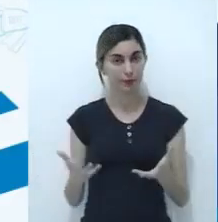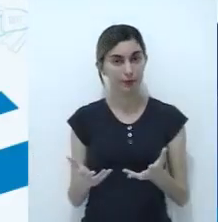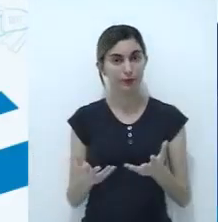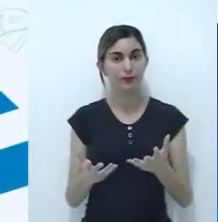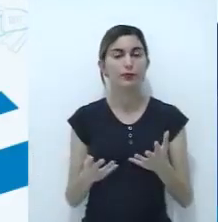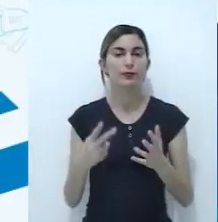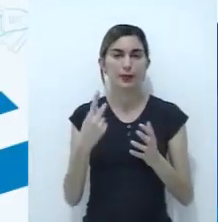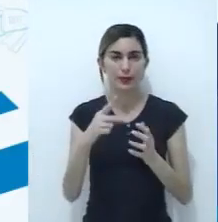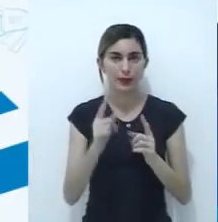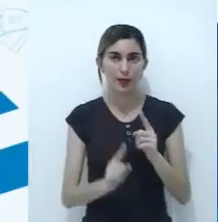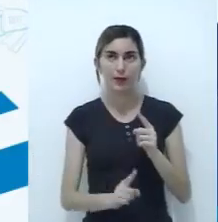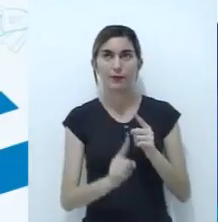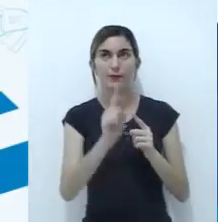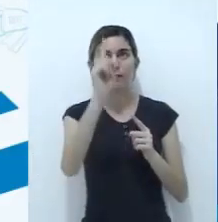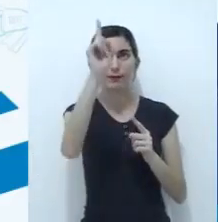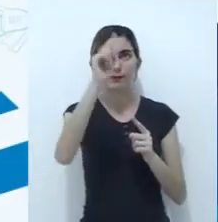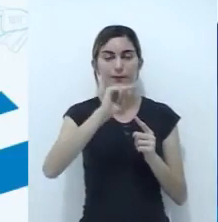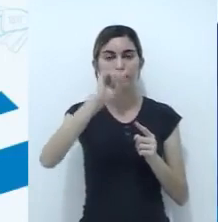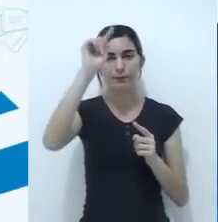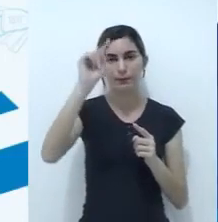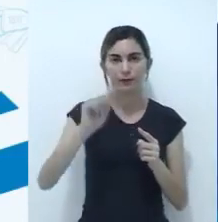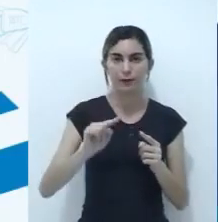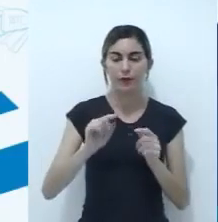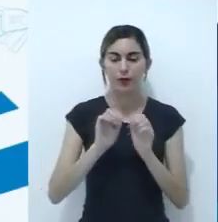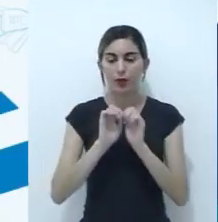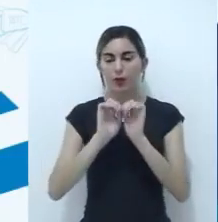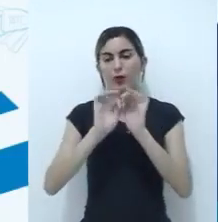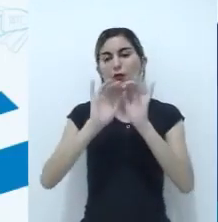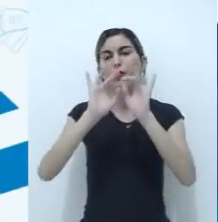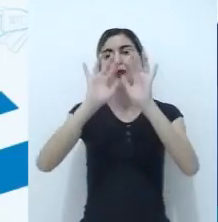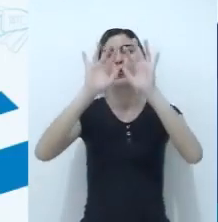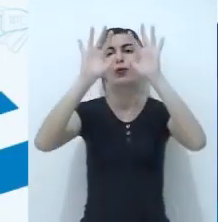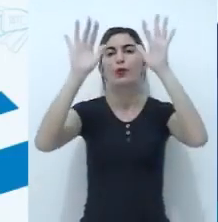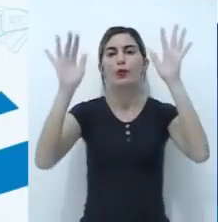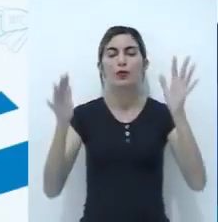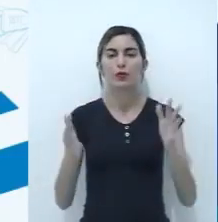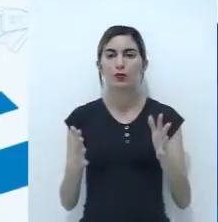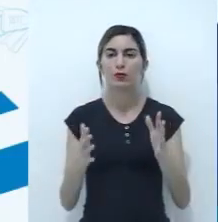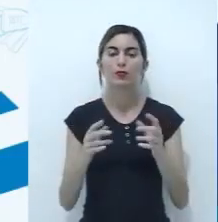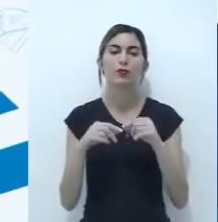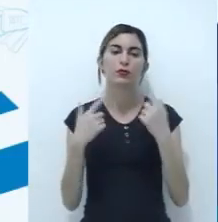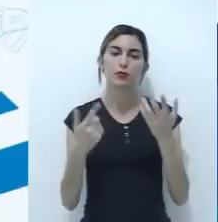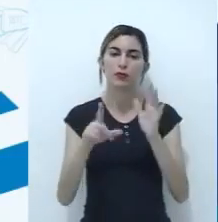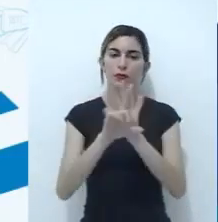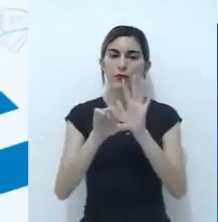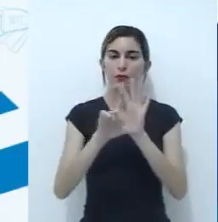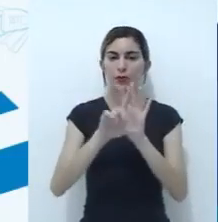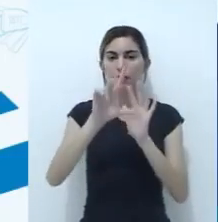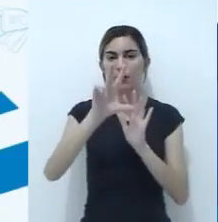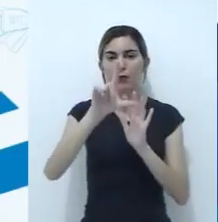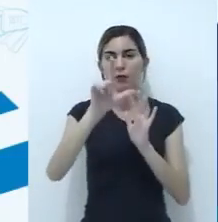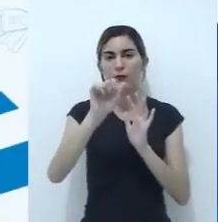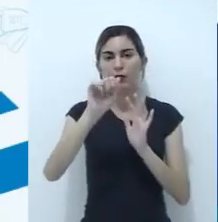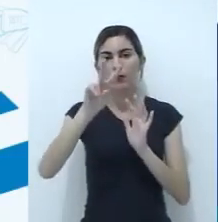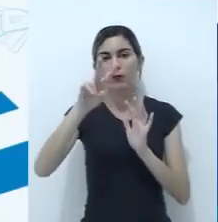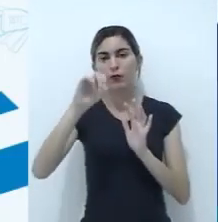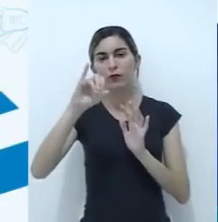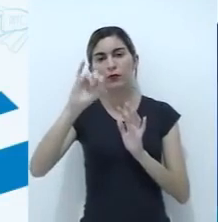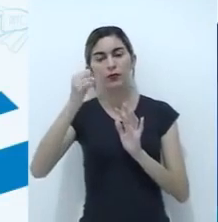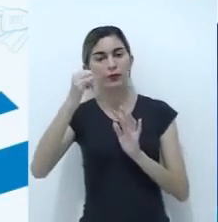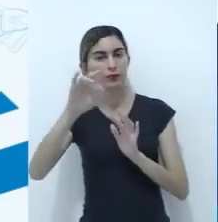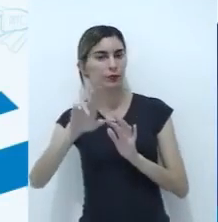Ou seja, aquela setinha para cima, né, o gás está sendo desprendido e a lei de